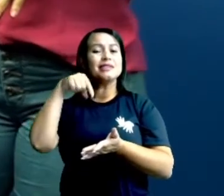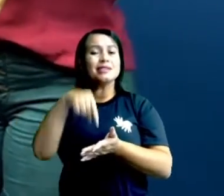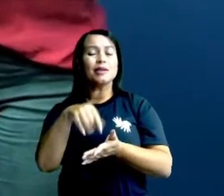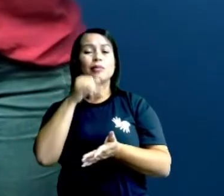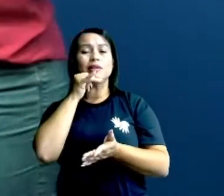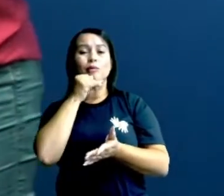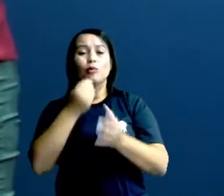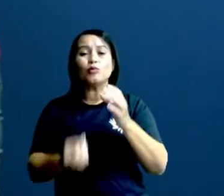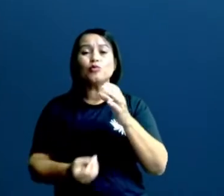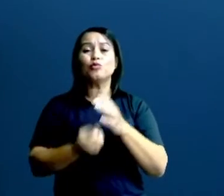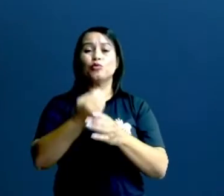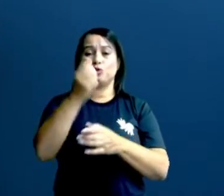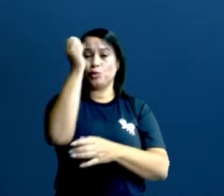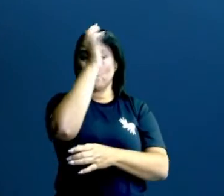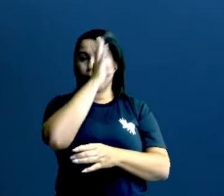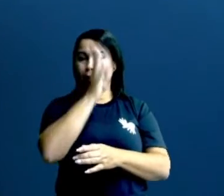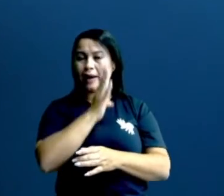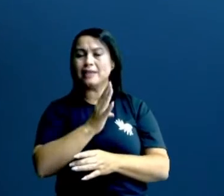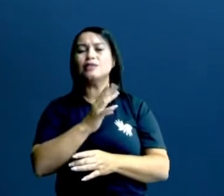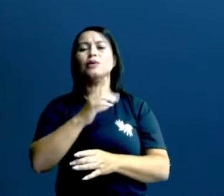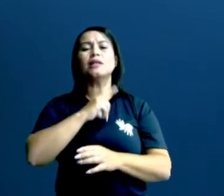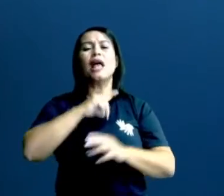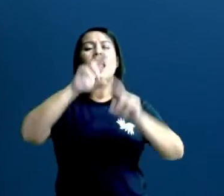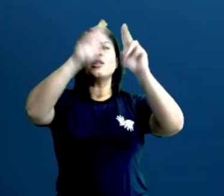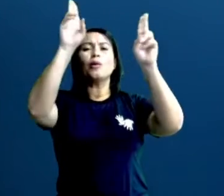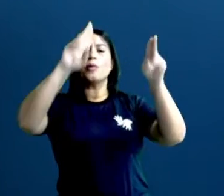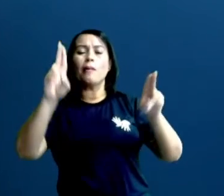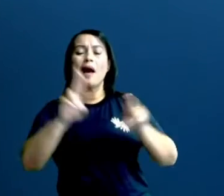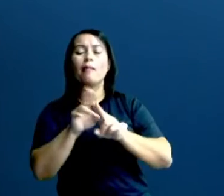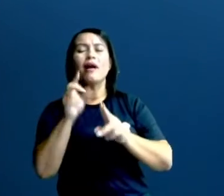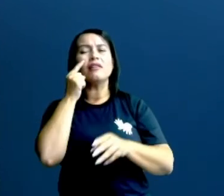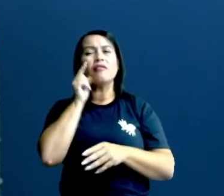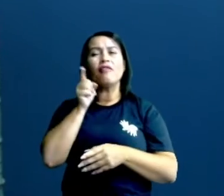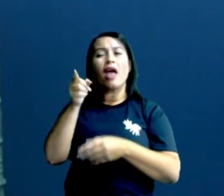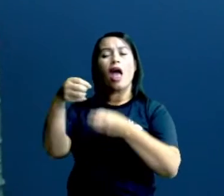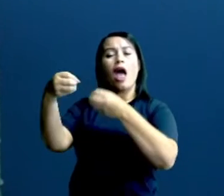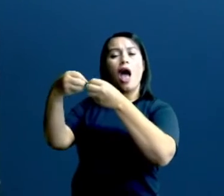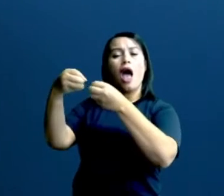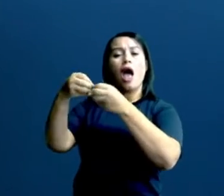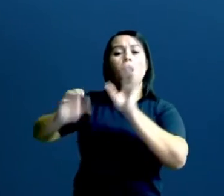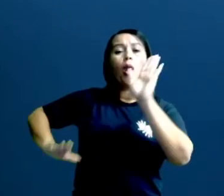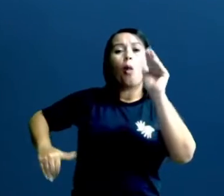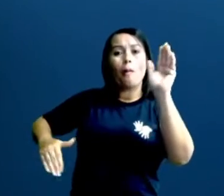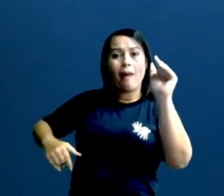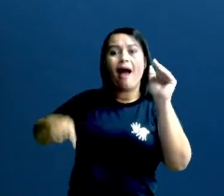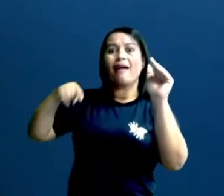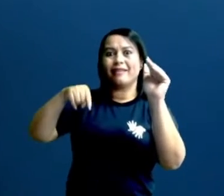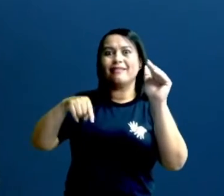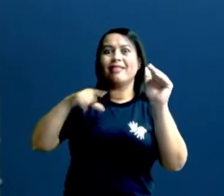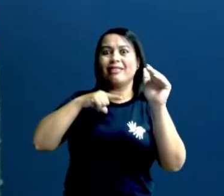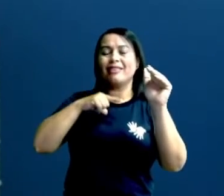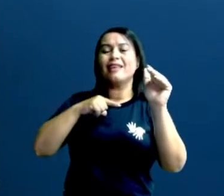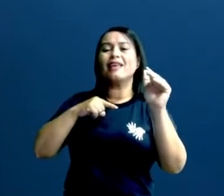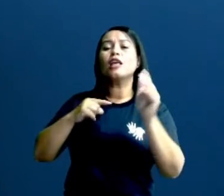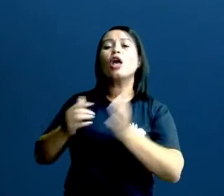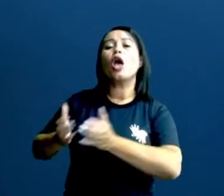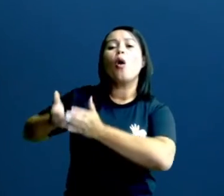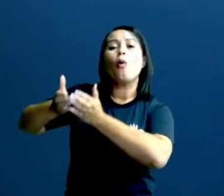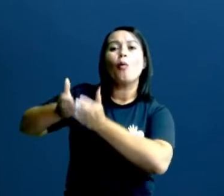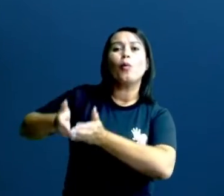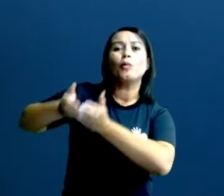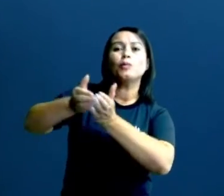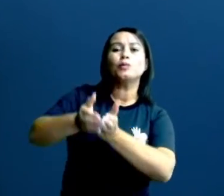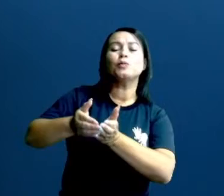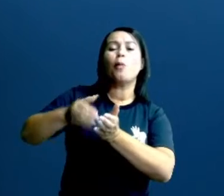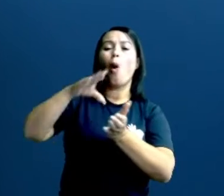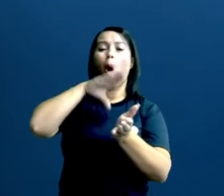foi por esse local, né, pelo mar, pelo Oceano Atlântico, que os portugueses e que os europeus, que todas as